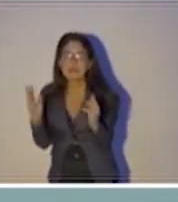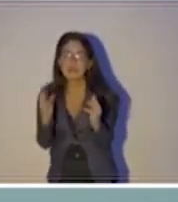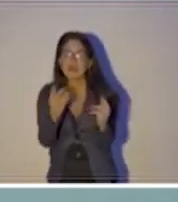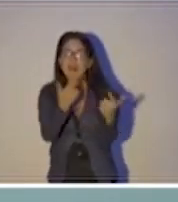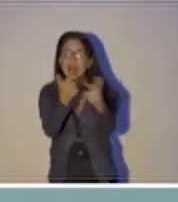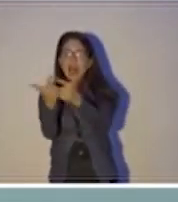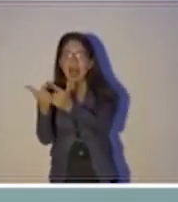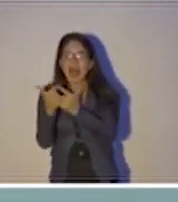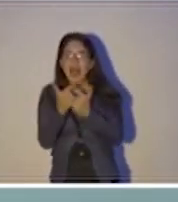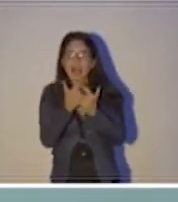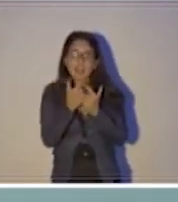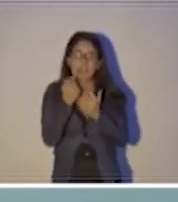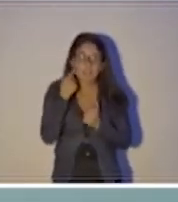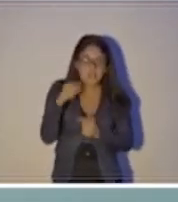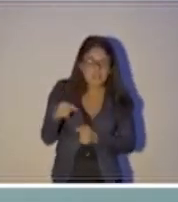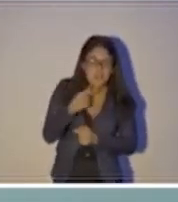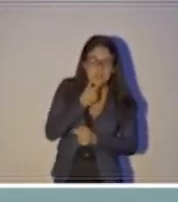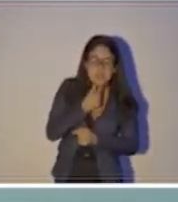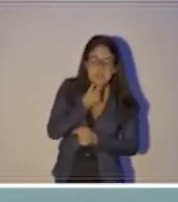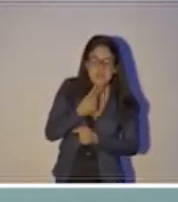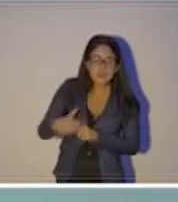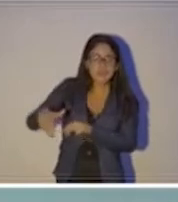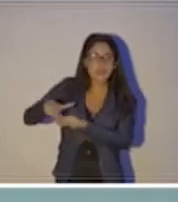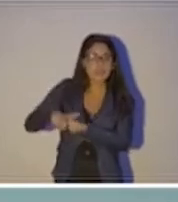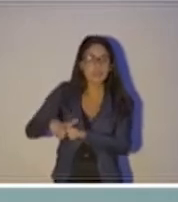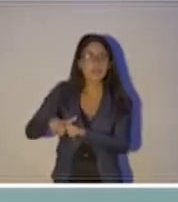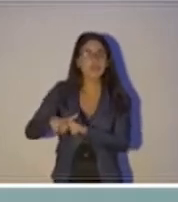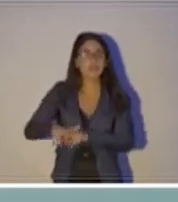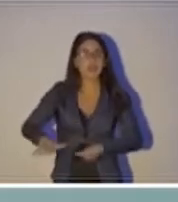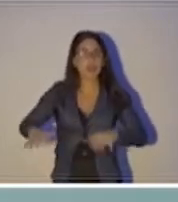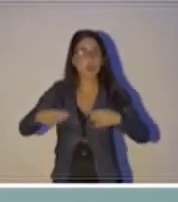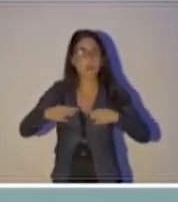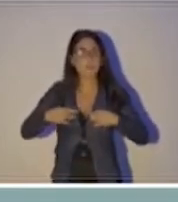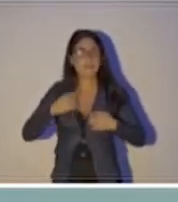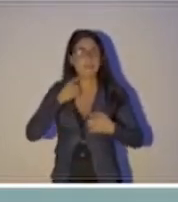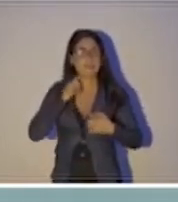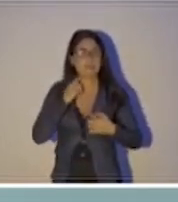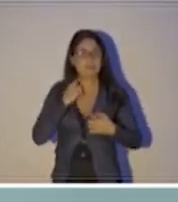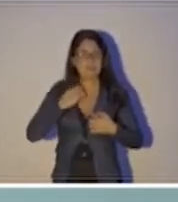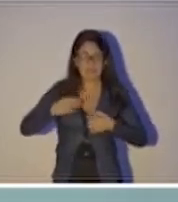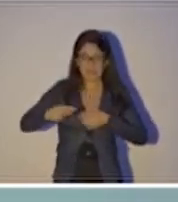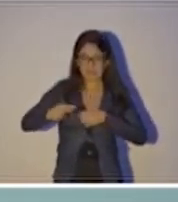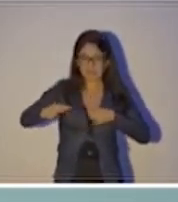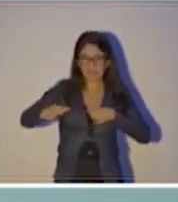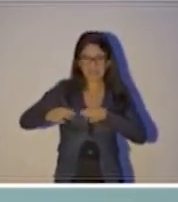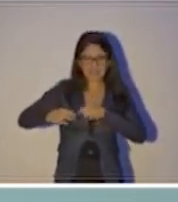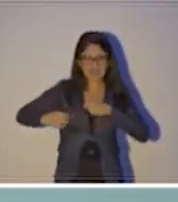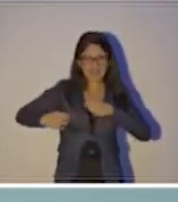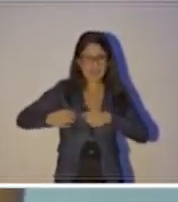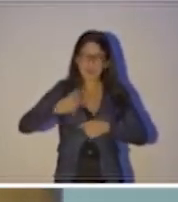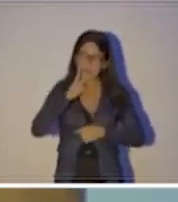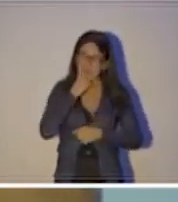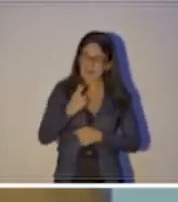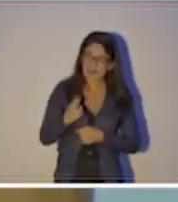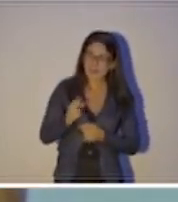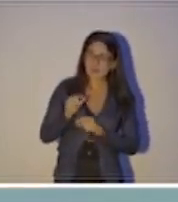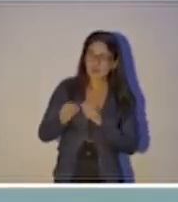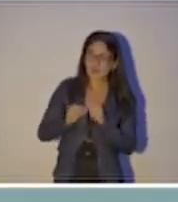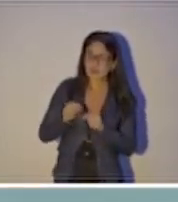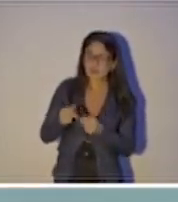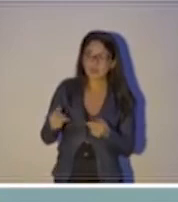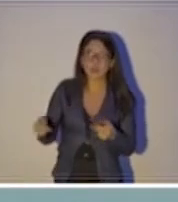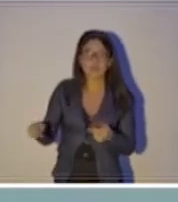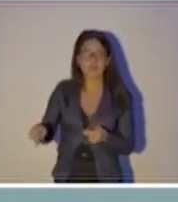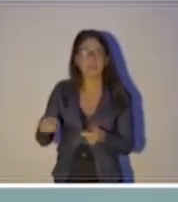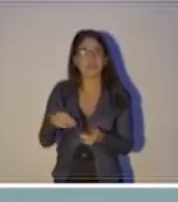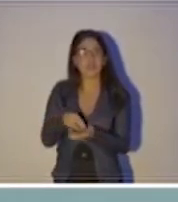de um menino, sentado no meio fio. As roupas sujas e com inúmeros buracos parecem violentá-lo ao renunciarem à proteção